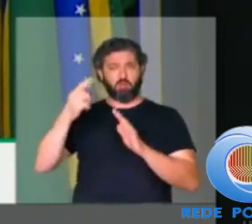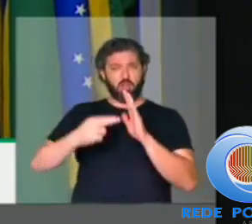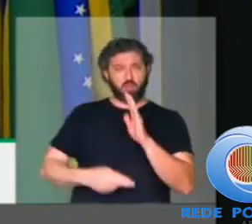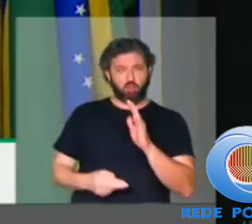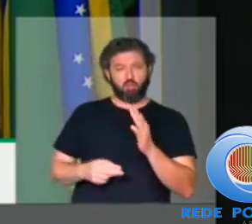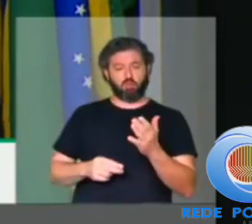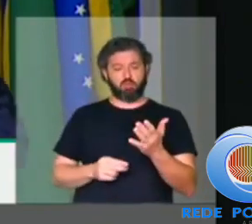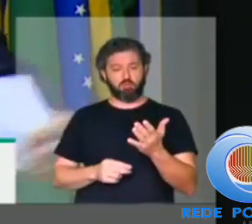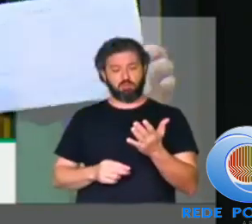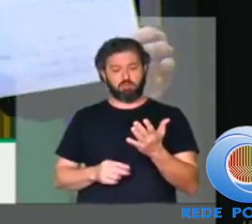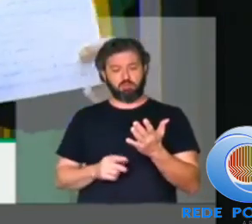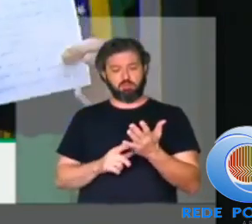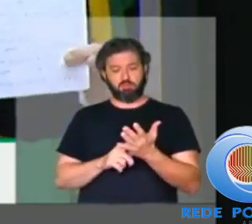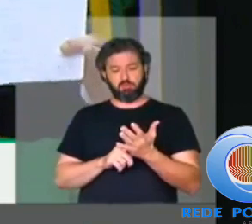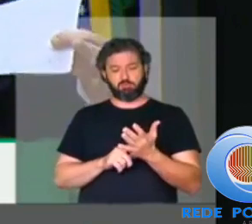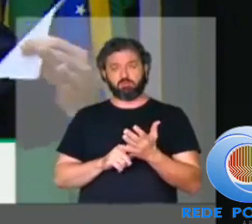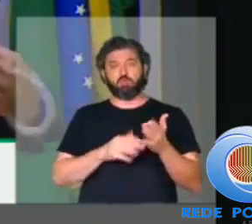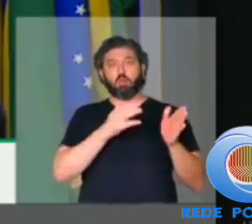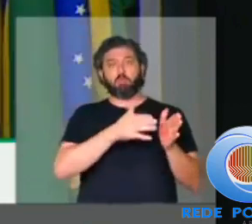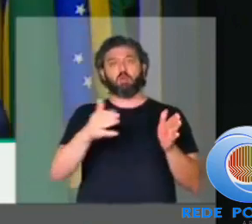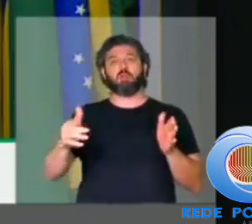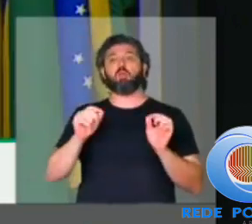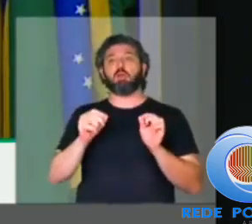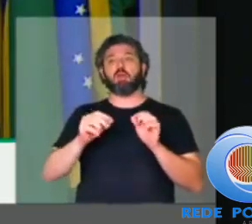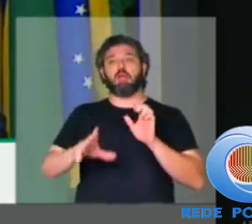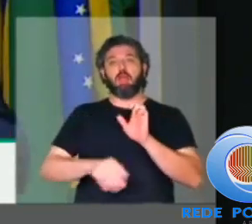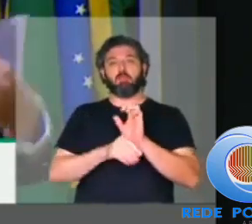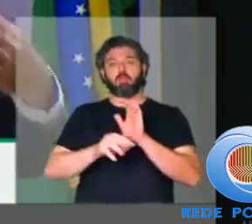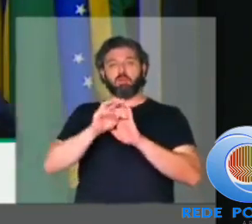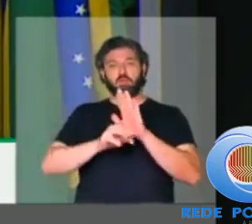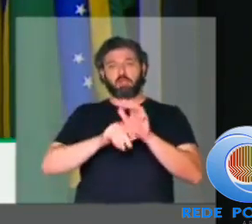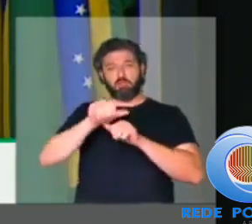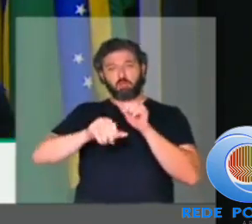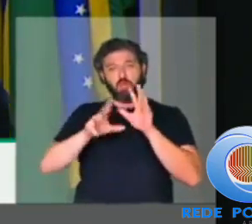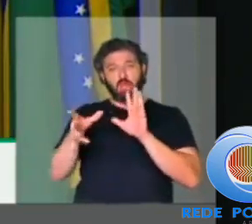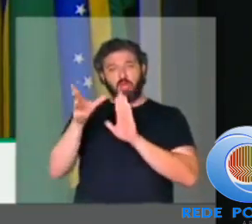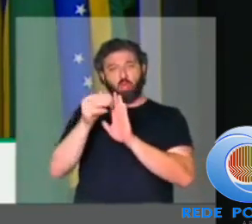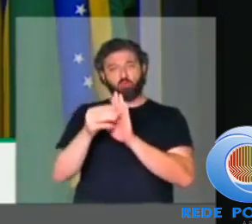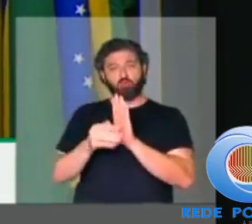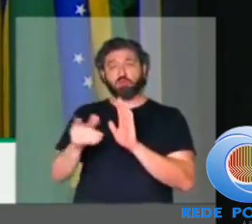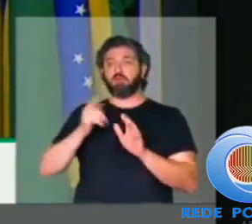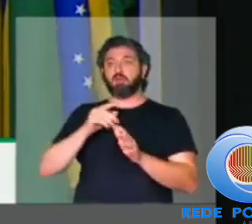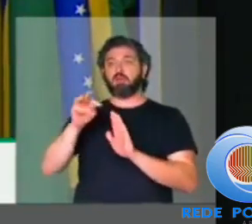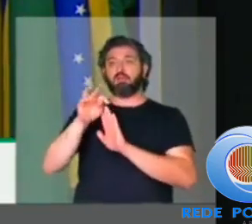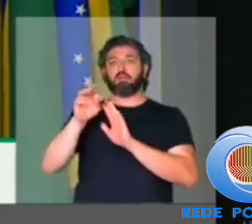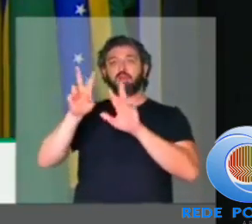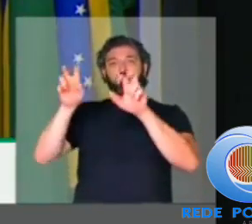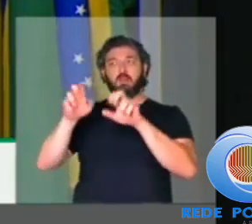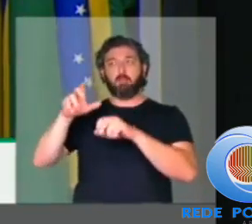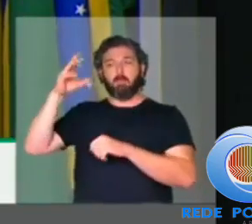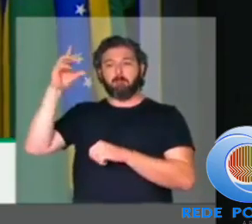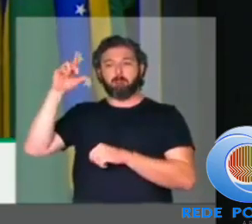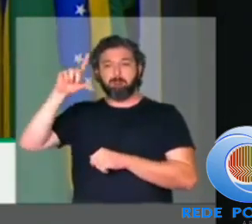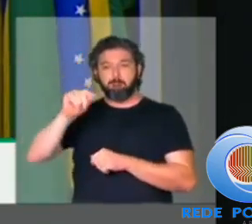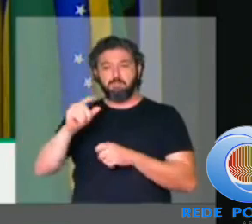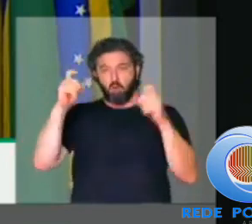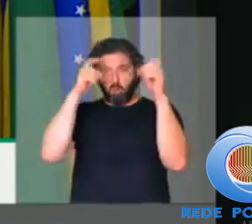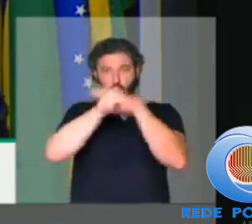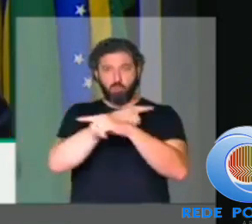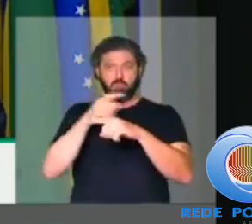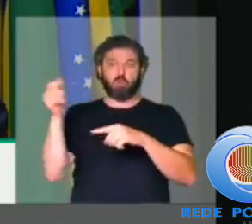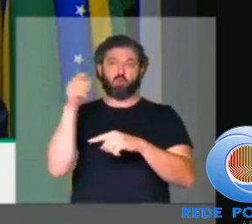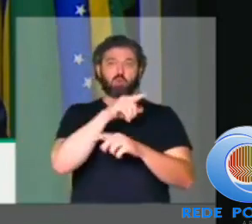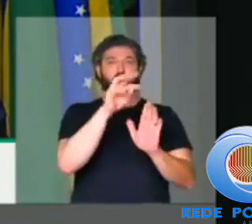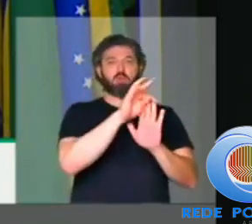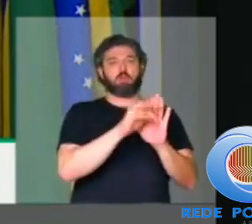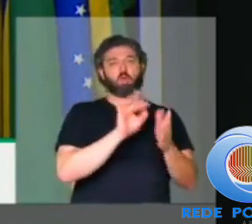relator, Jerônimo Guerreiro, um processo onde a emenda aglutinativa traz temas menos complexos que o